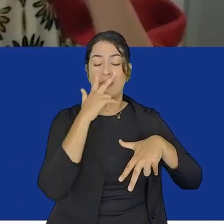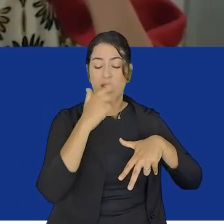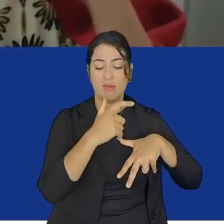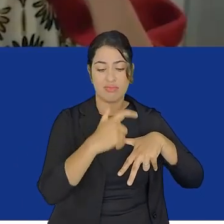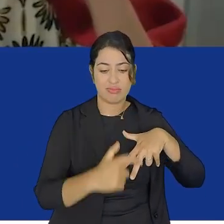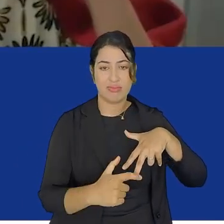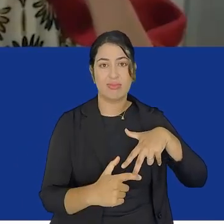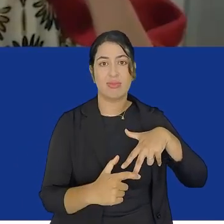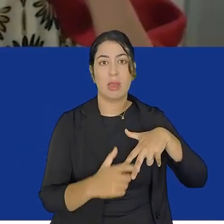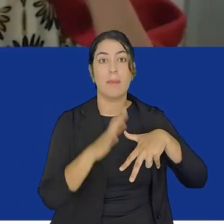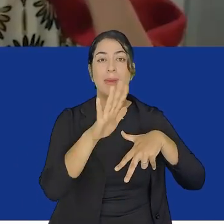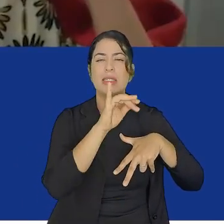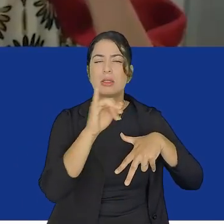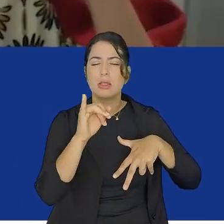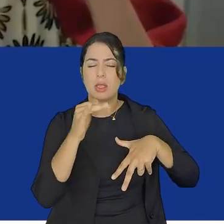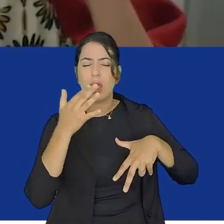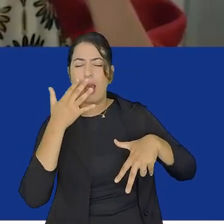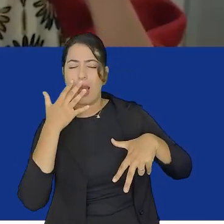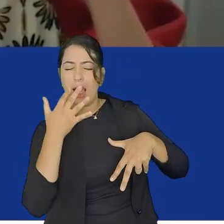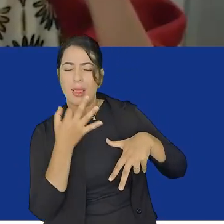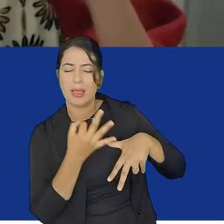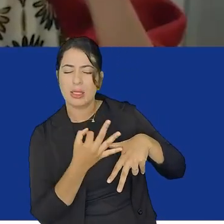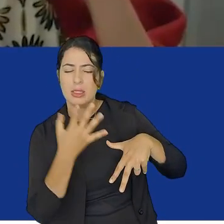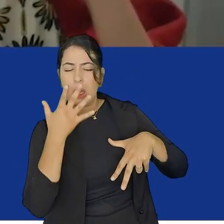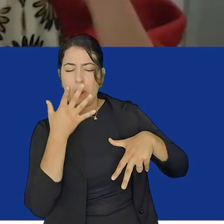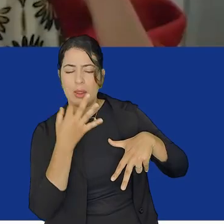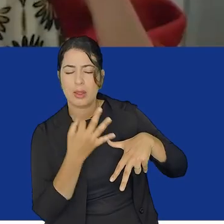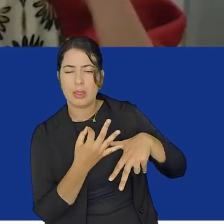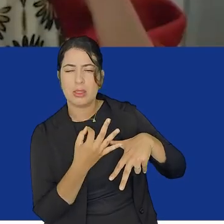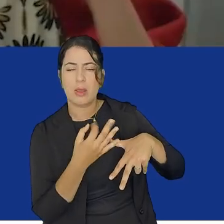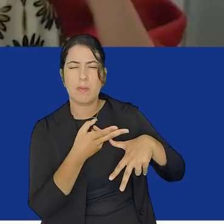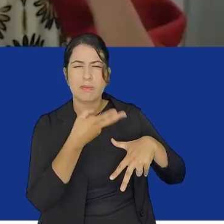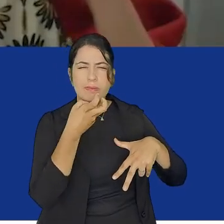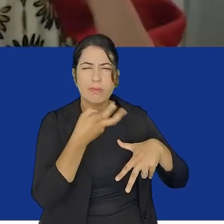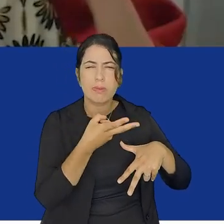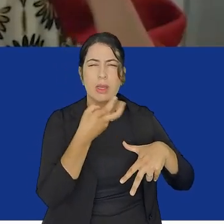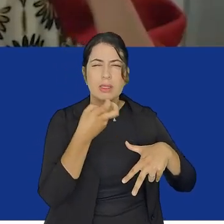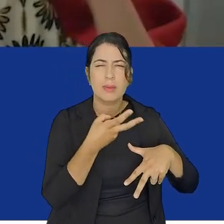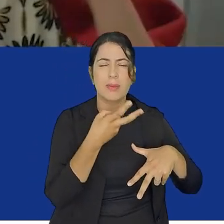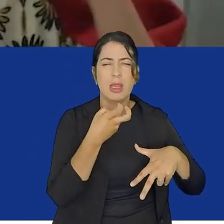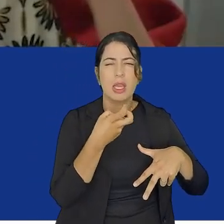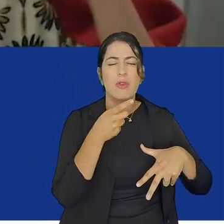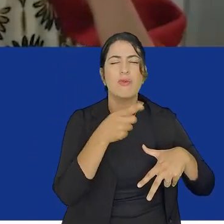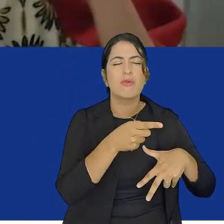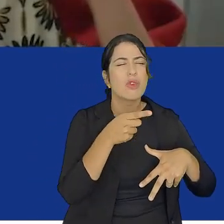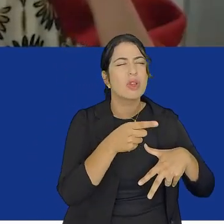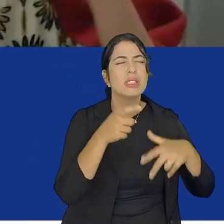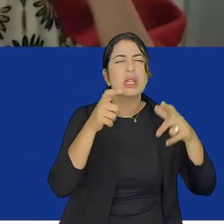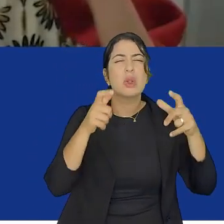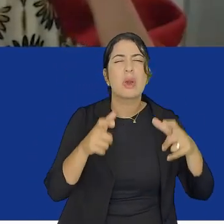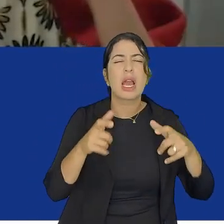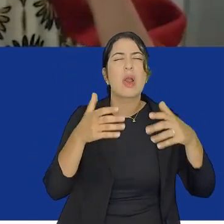Quem sabe se alguém ouvir, né, e ajudá-lo a perceber que lugar é esse que ele vem construindo, ele